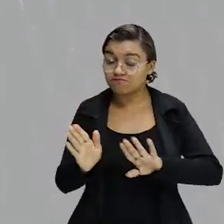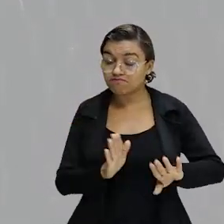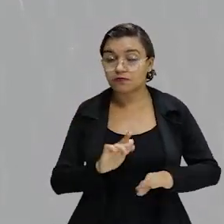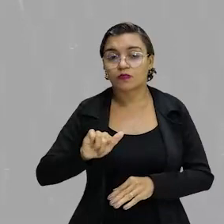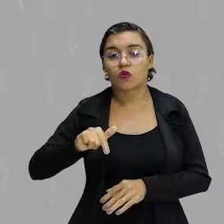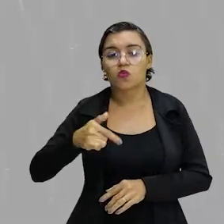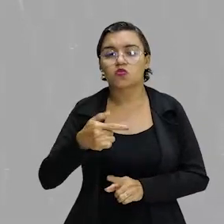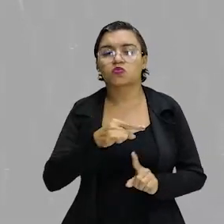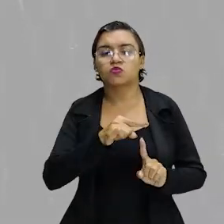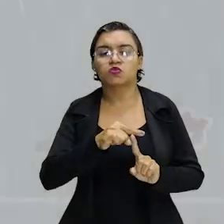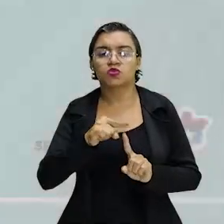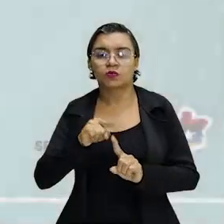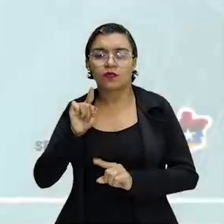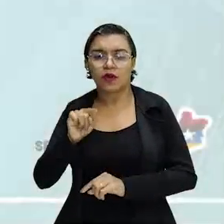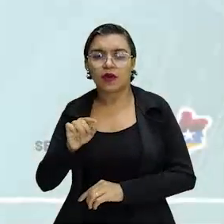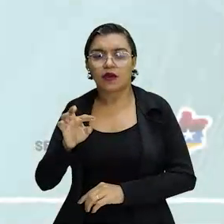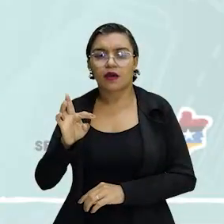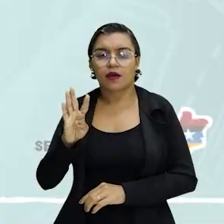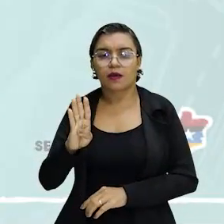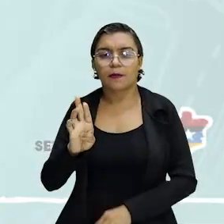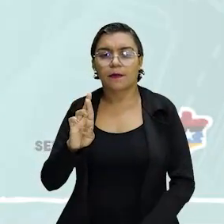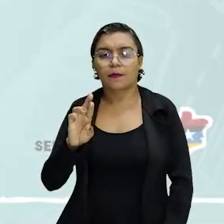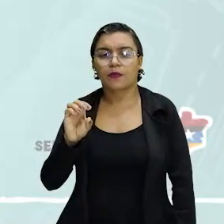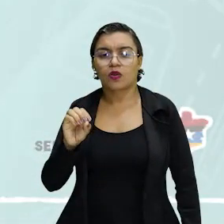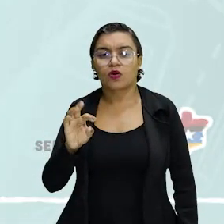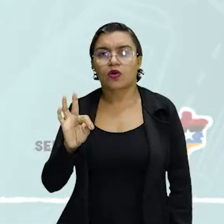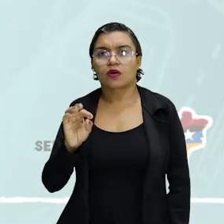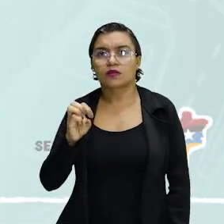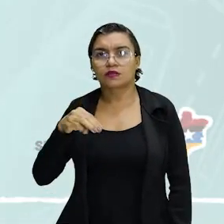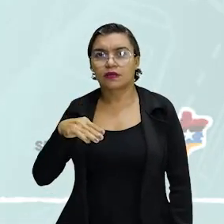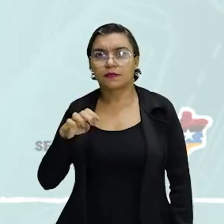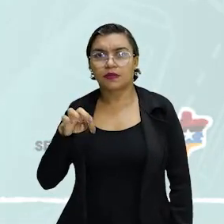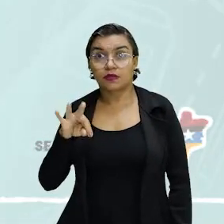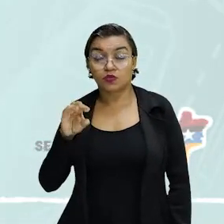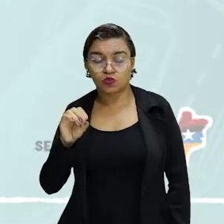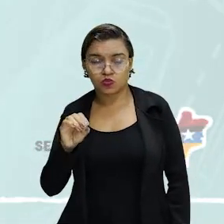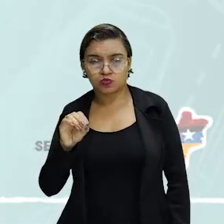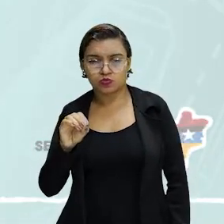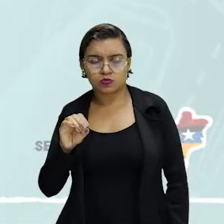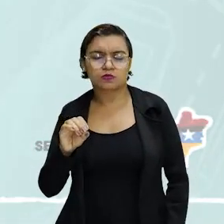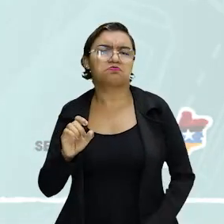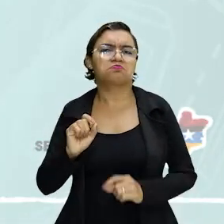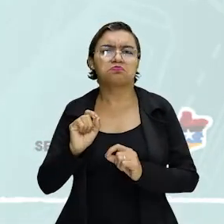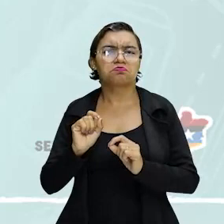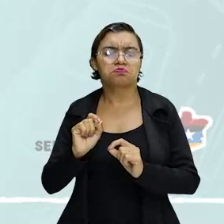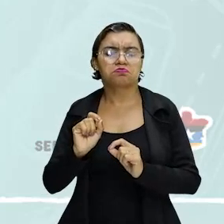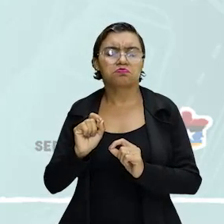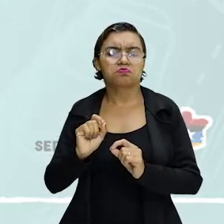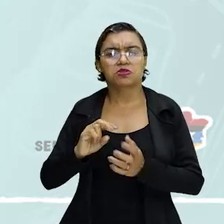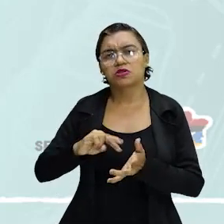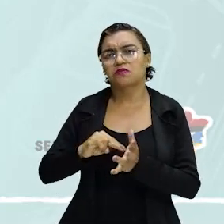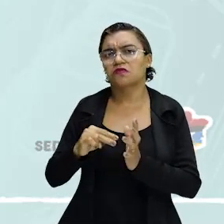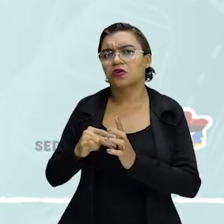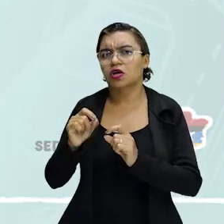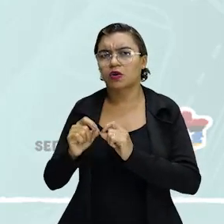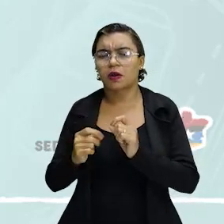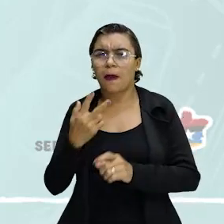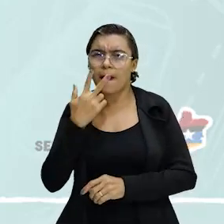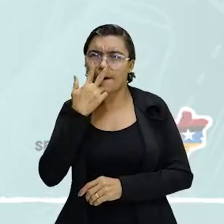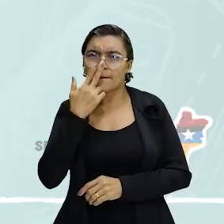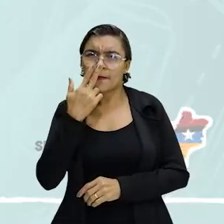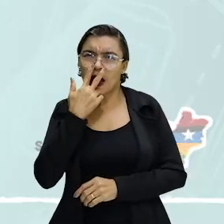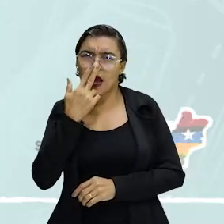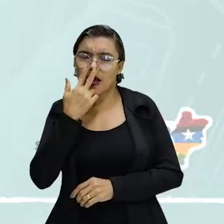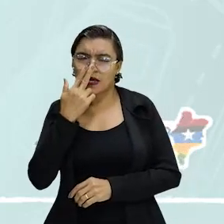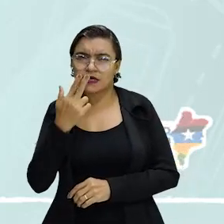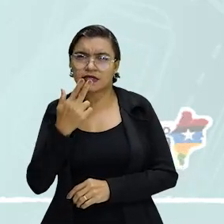o brotamento. O que é o brotamento? O brotamento ele é parecido com a divisão